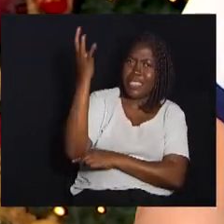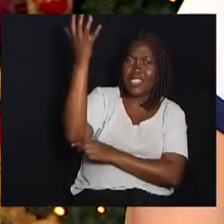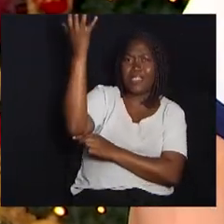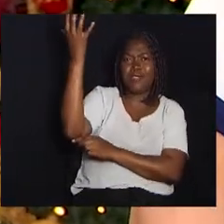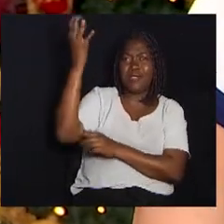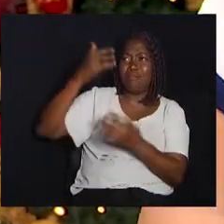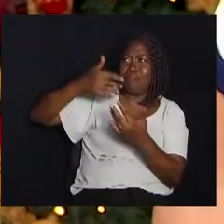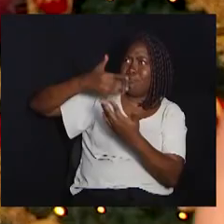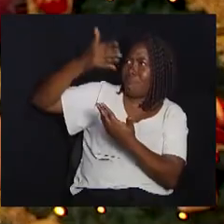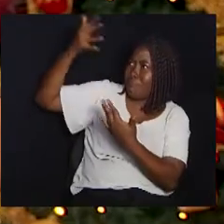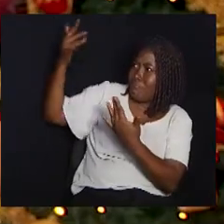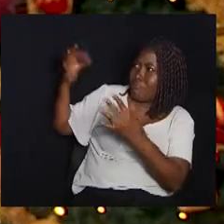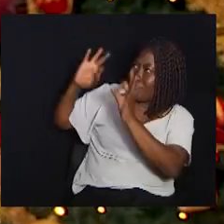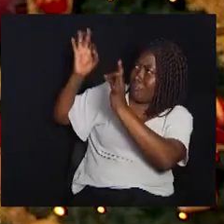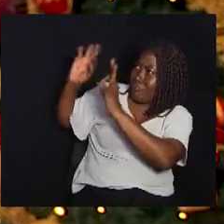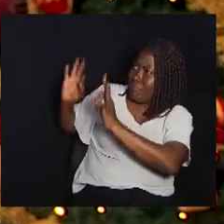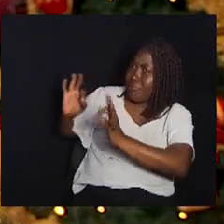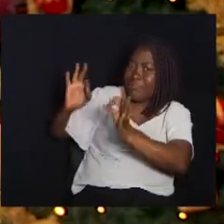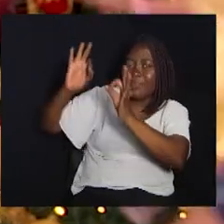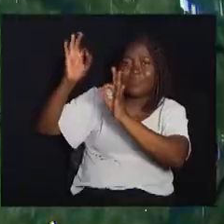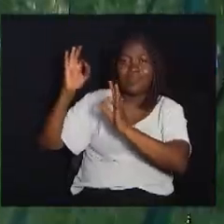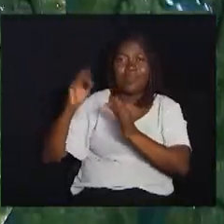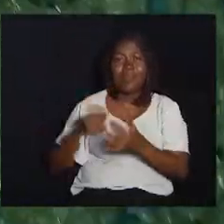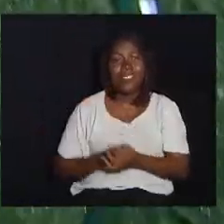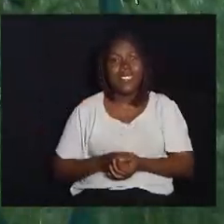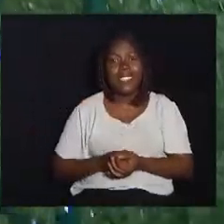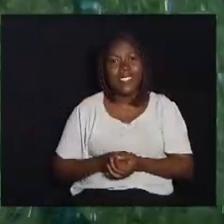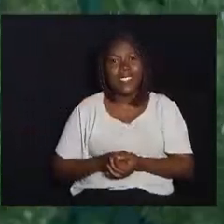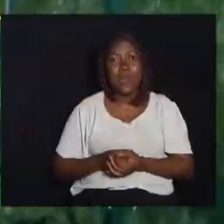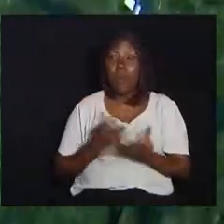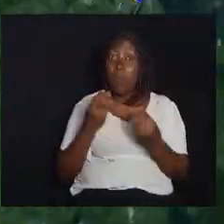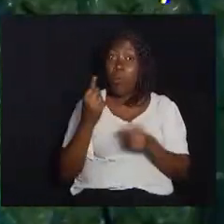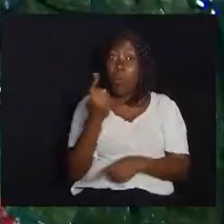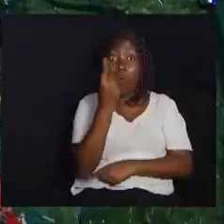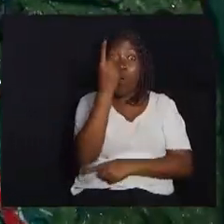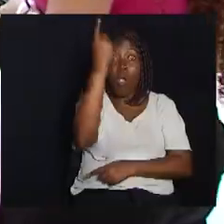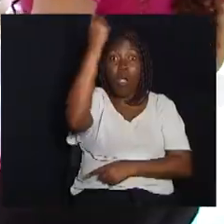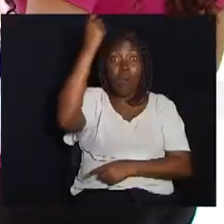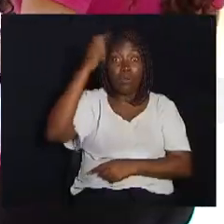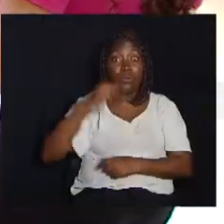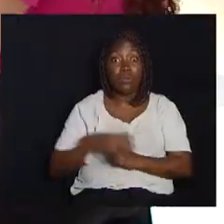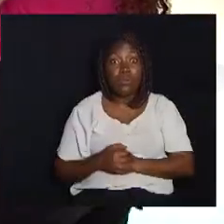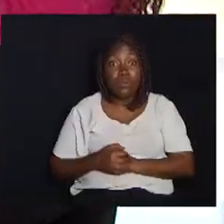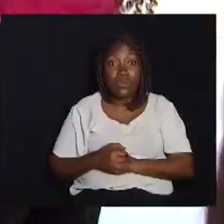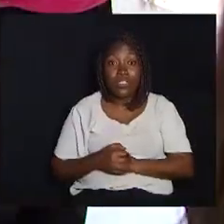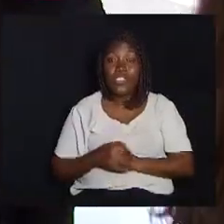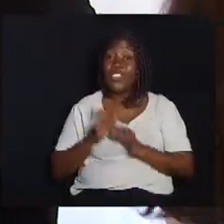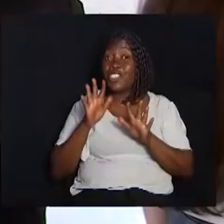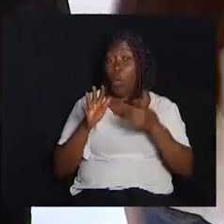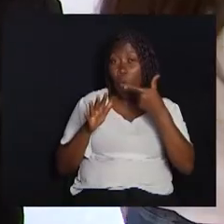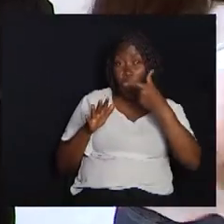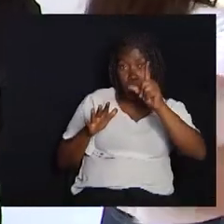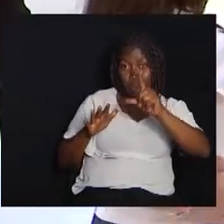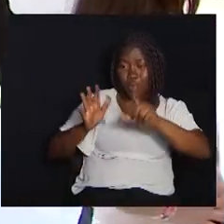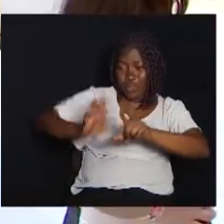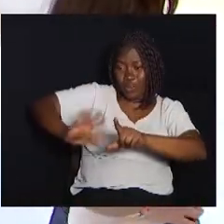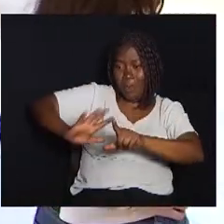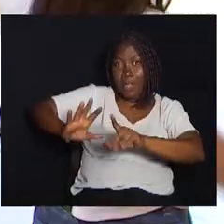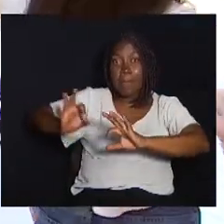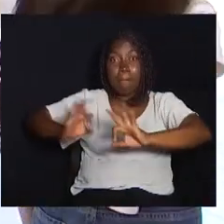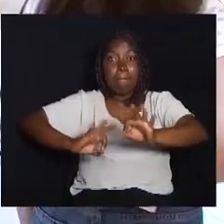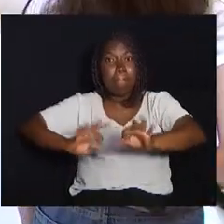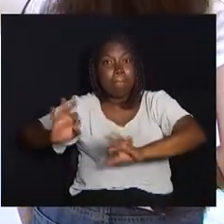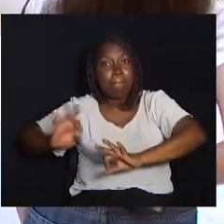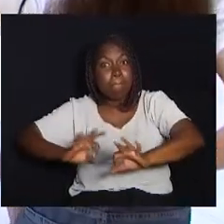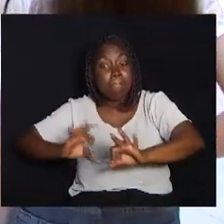alto, o brinquedo da hora também. É muito alto, aí gostei de altura. Já o outro espaço foi preparado exclusivamente